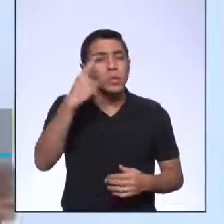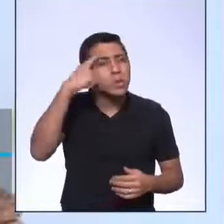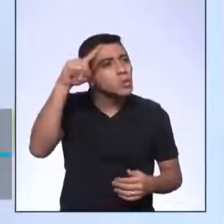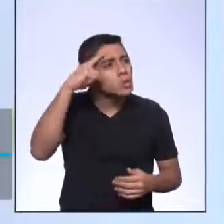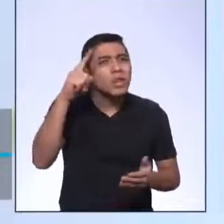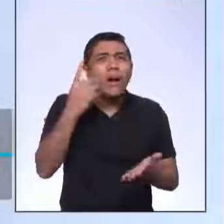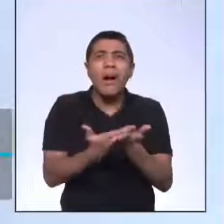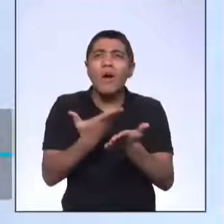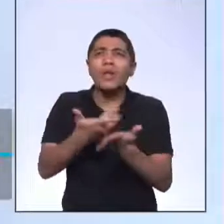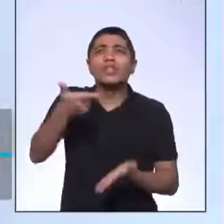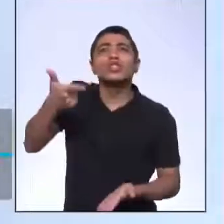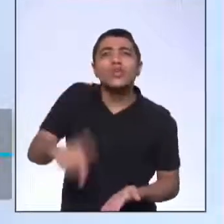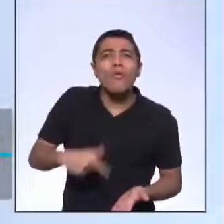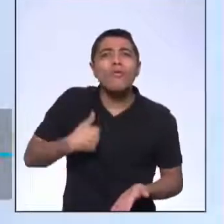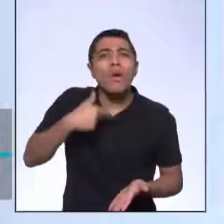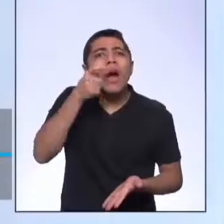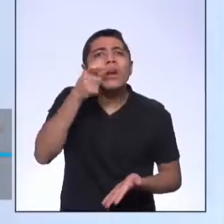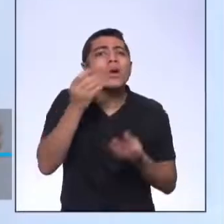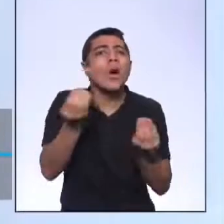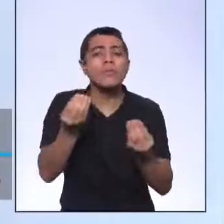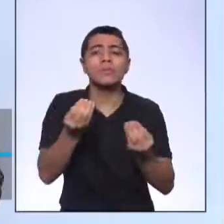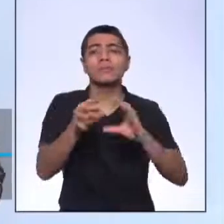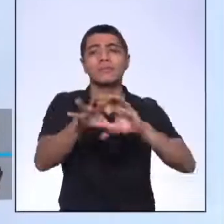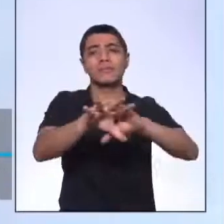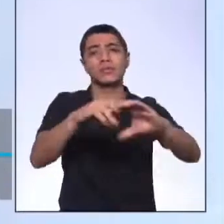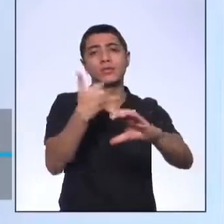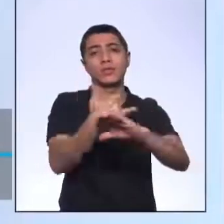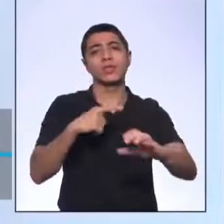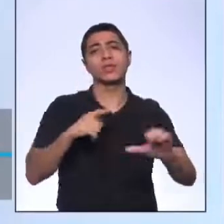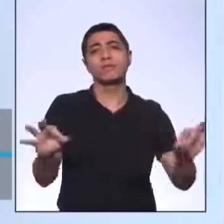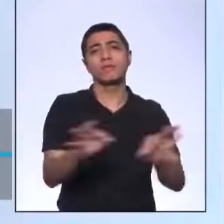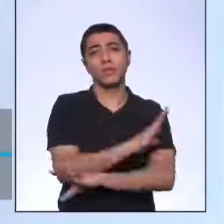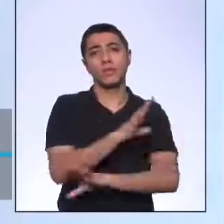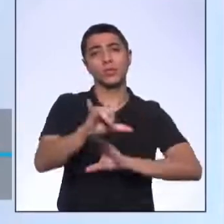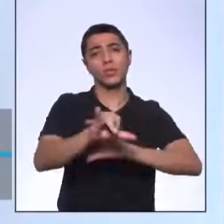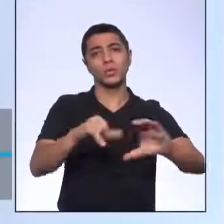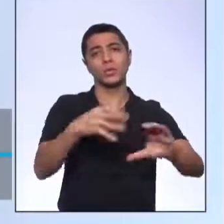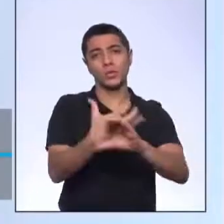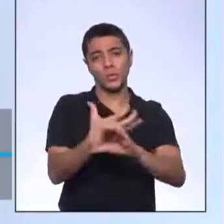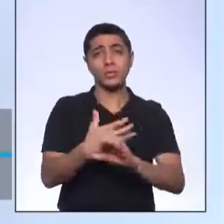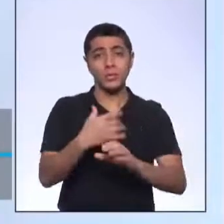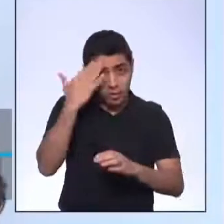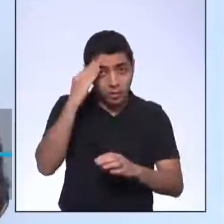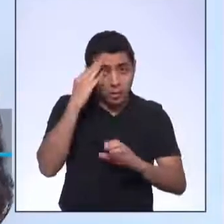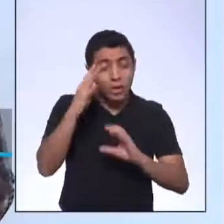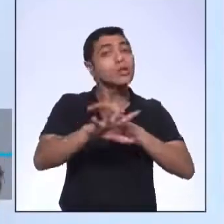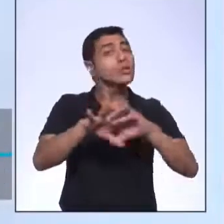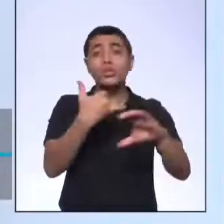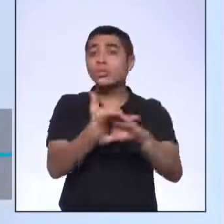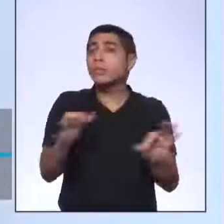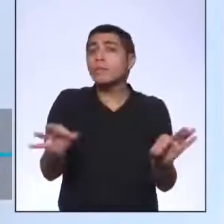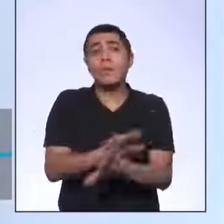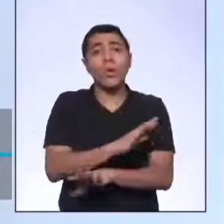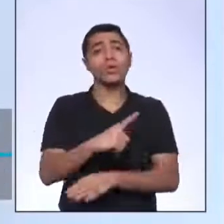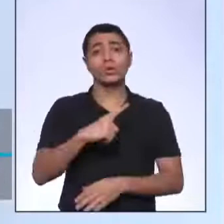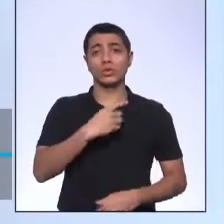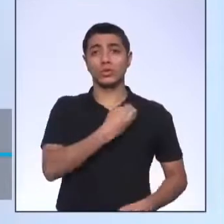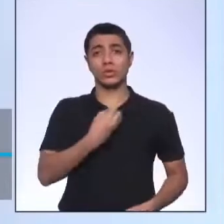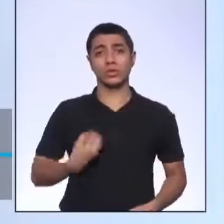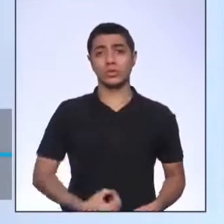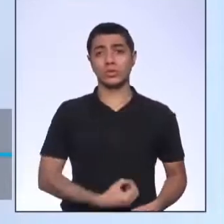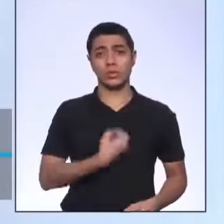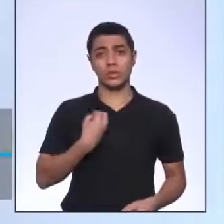vá lá no YouTube nós temos um canal no YouTube do centro de mídias onde todas as aulas que são selecionadas elas ficam ali